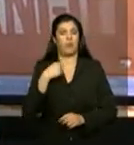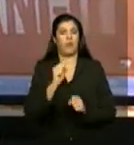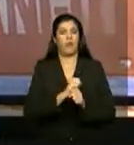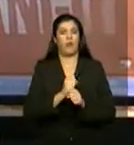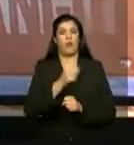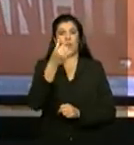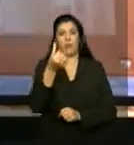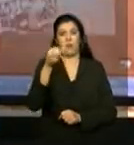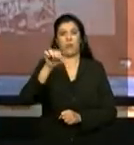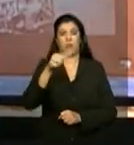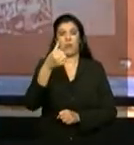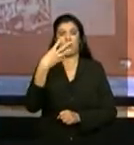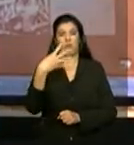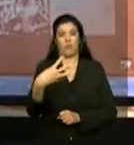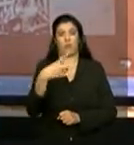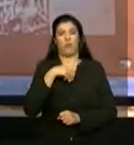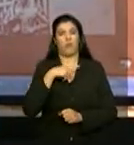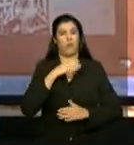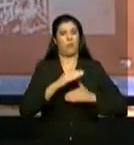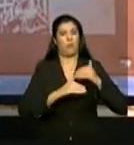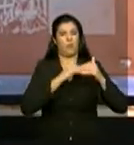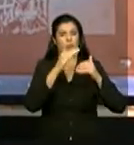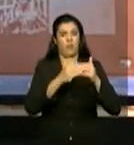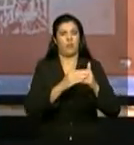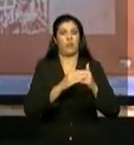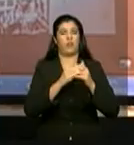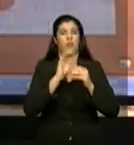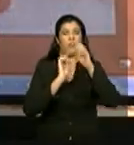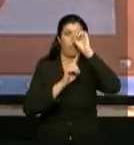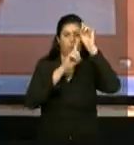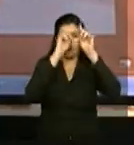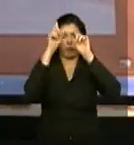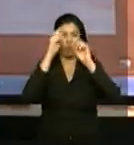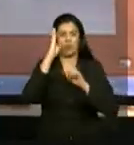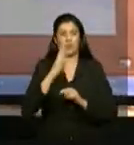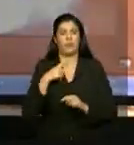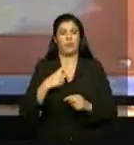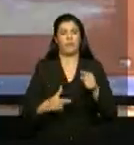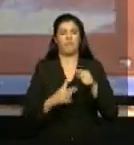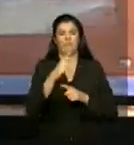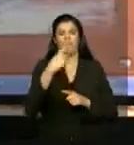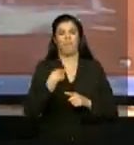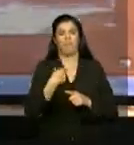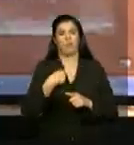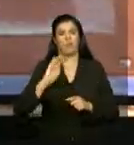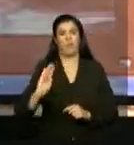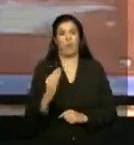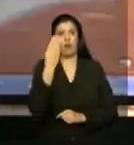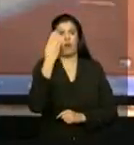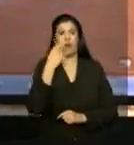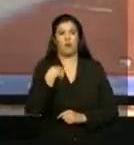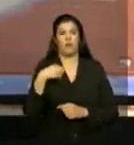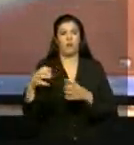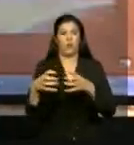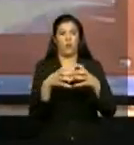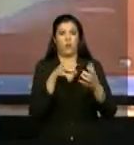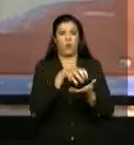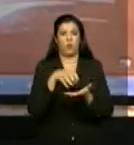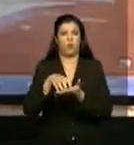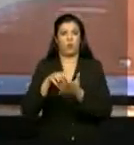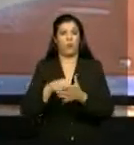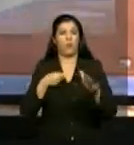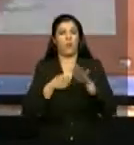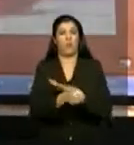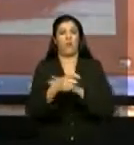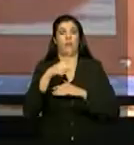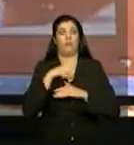1964 a trajetória democrática do brasil foi interrompida pela traição dos setores golpistas e o país foi